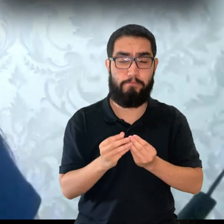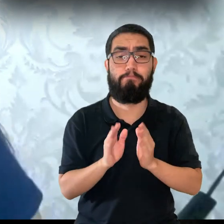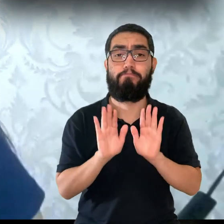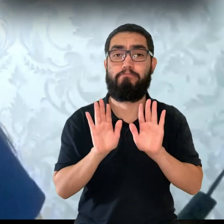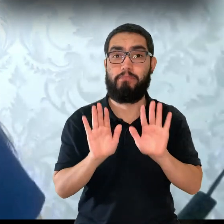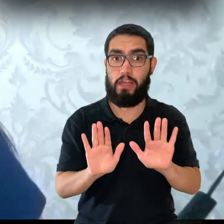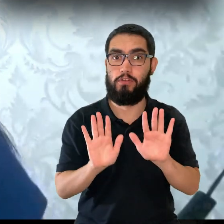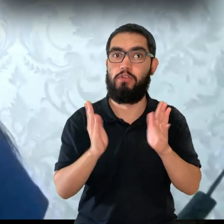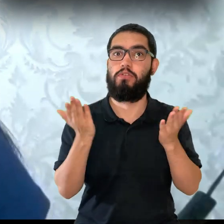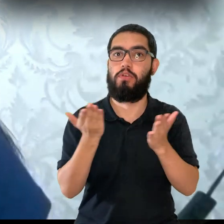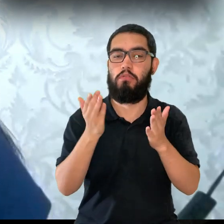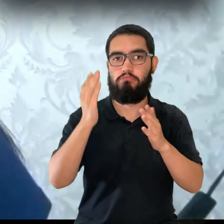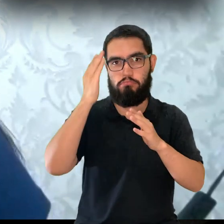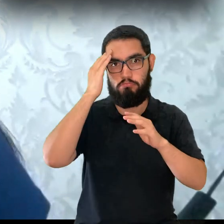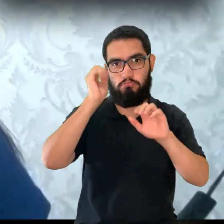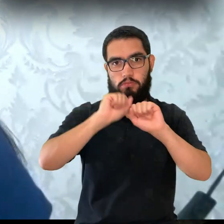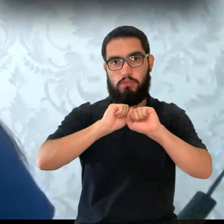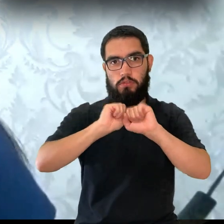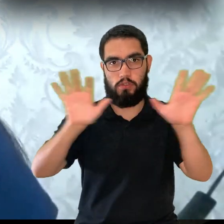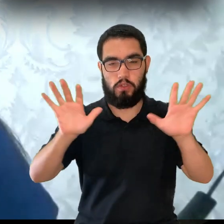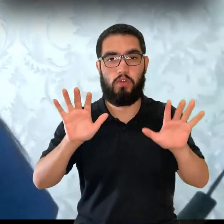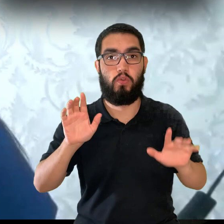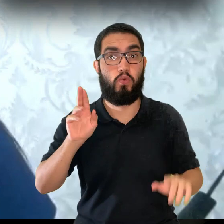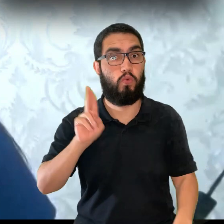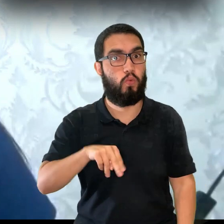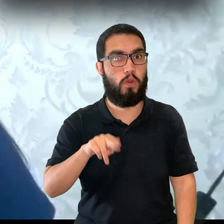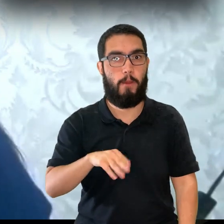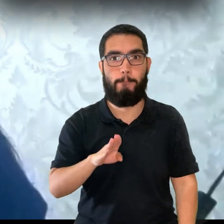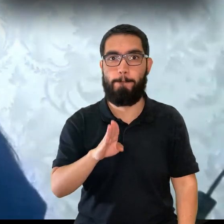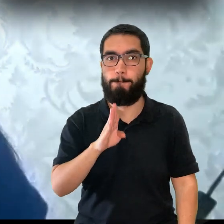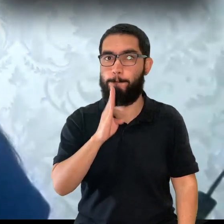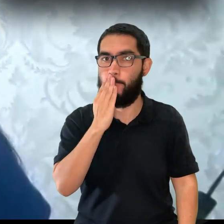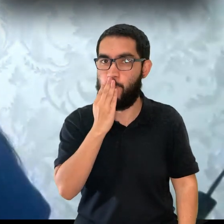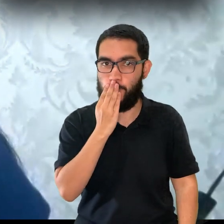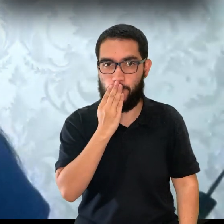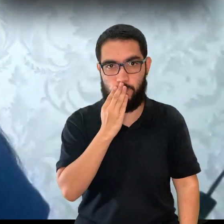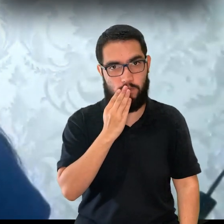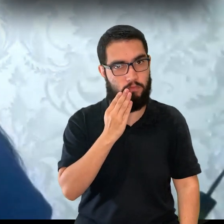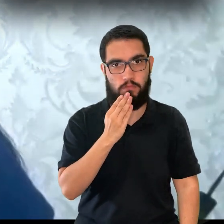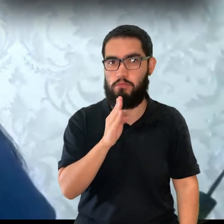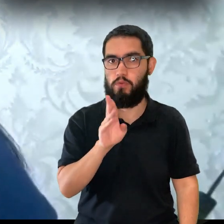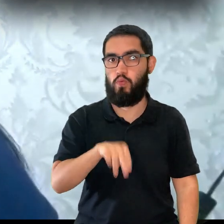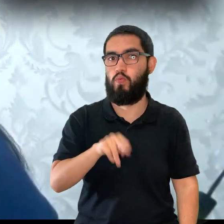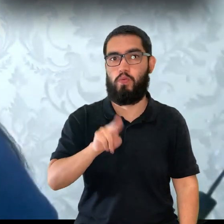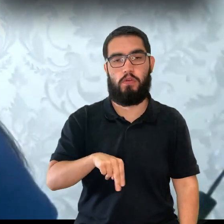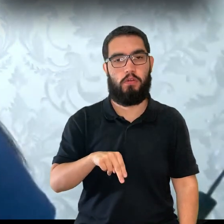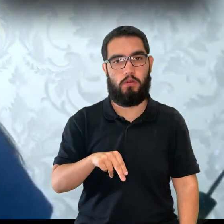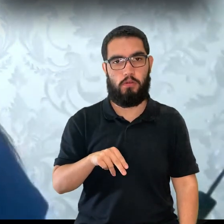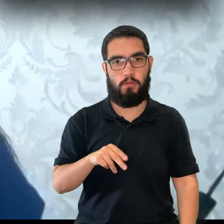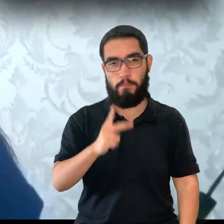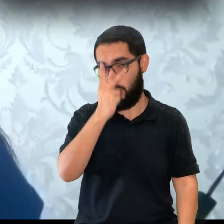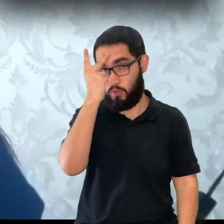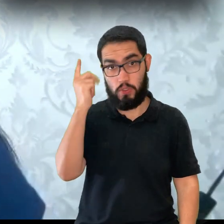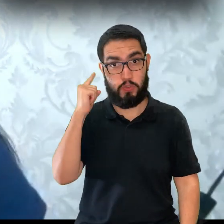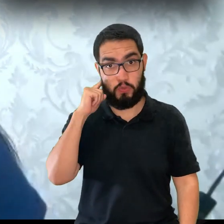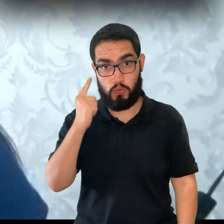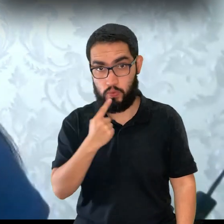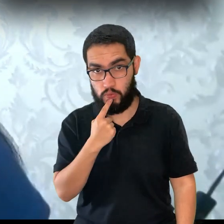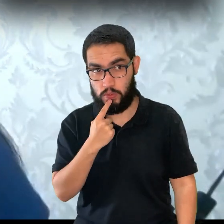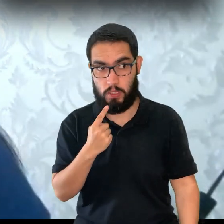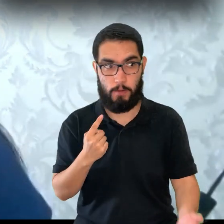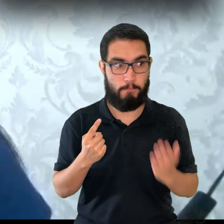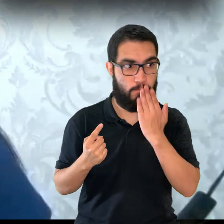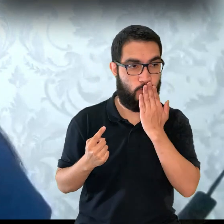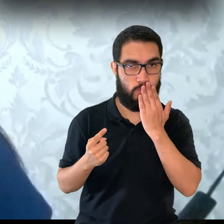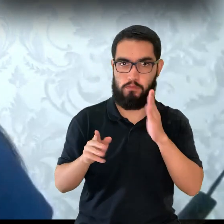isso. Mas que já fique bem claro, nunca chame de mudo aquela pessoa que é surda. São deficiências diferentes,